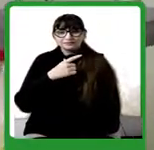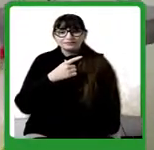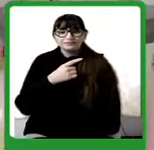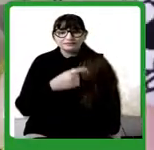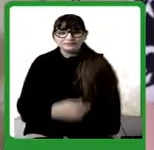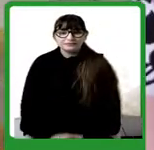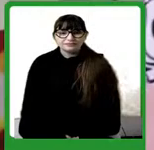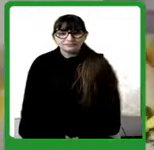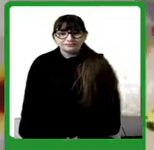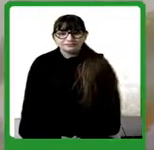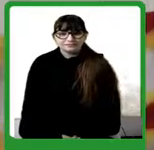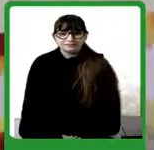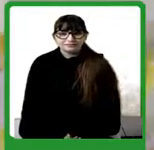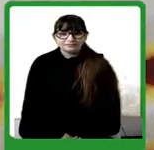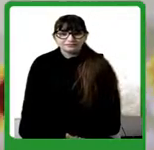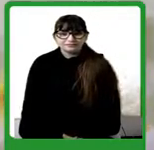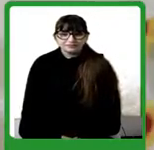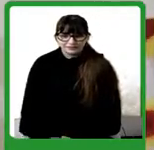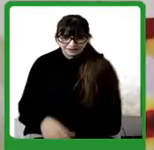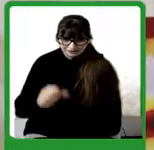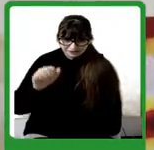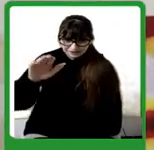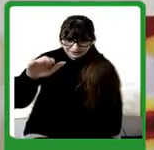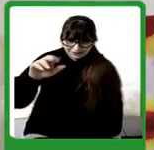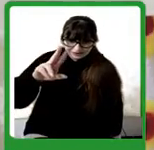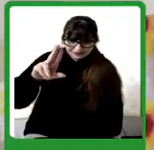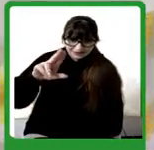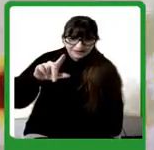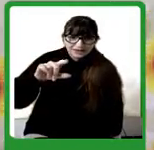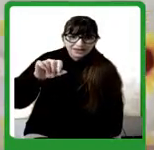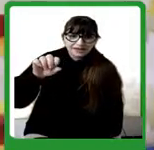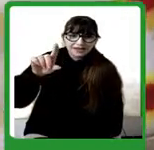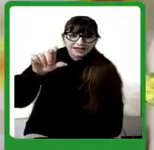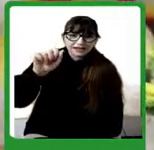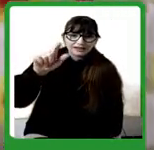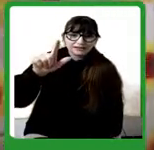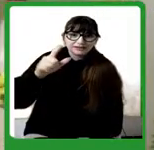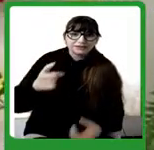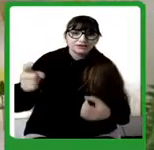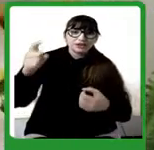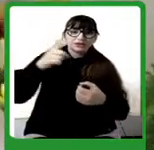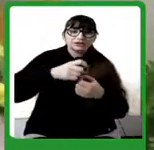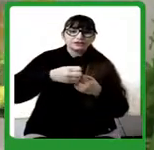Jardel. Ele tem a cara de Jardel, não é Jardel o nome dele. Jardel, volta os comentários ali, ó.